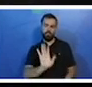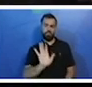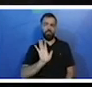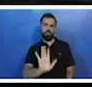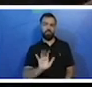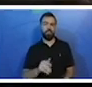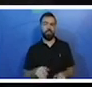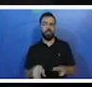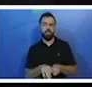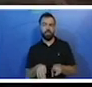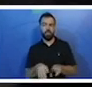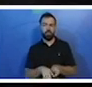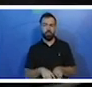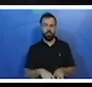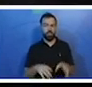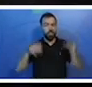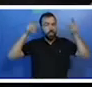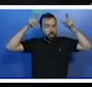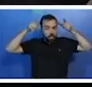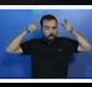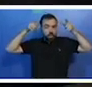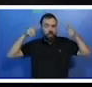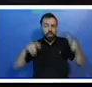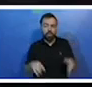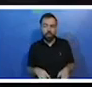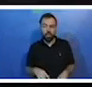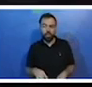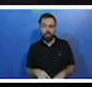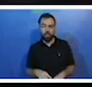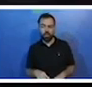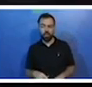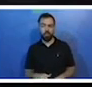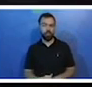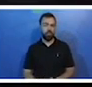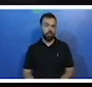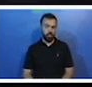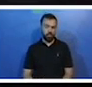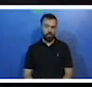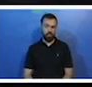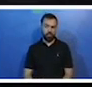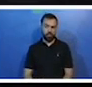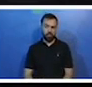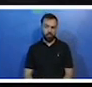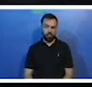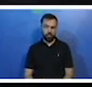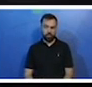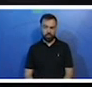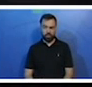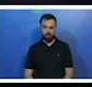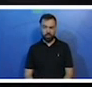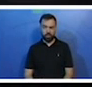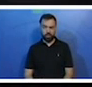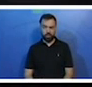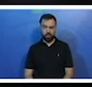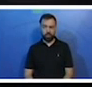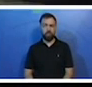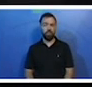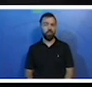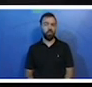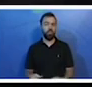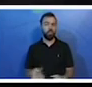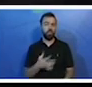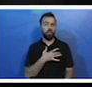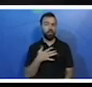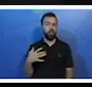diversos tipos, algumas munhequeiras e faróis aqui no caso da prática do ciclismo noturno. Então,